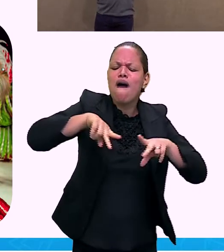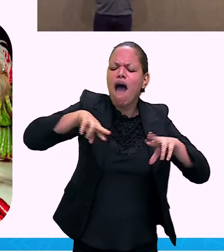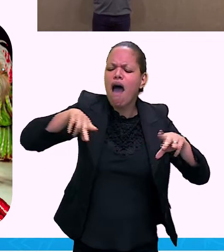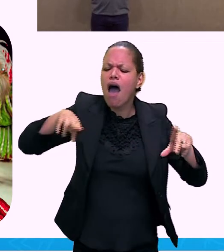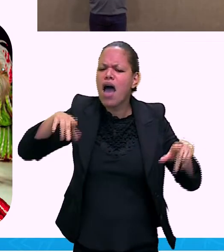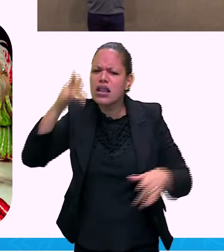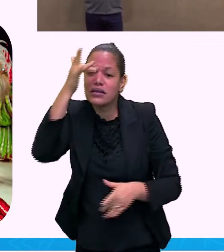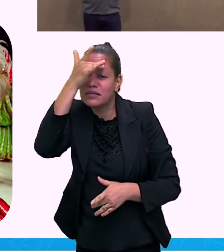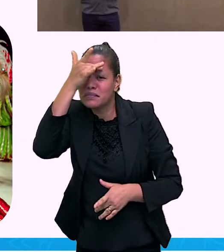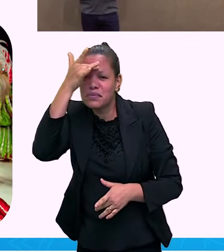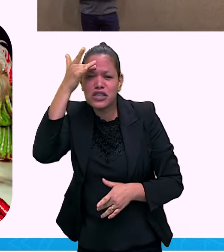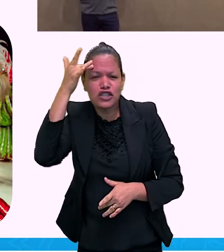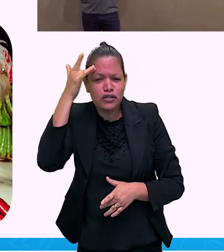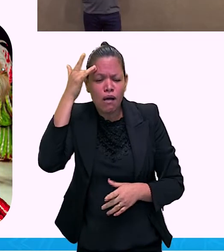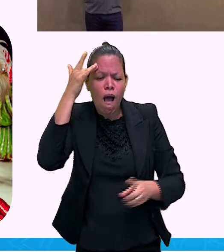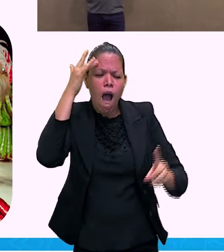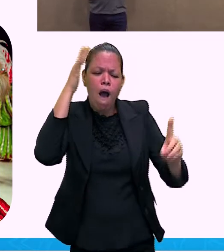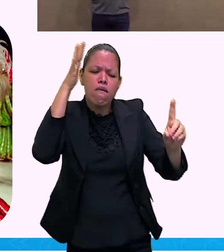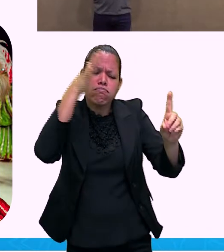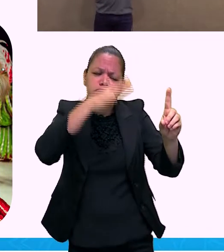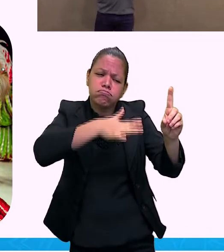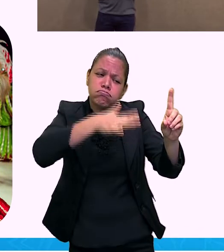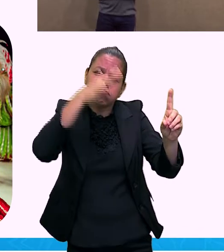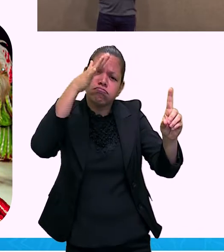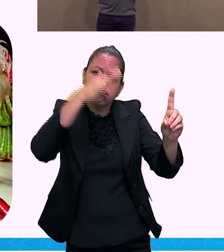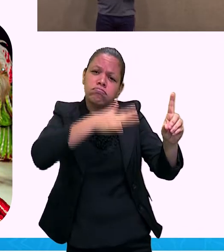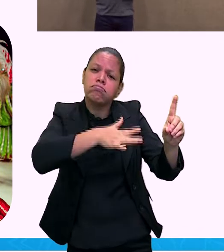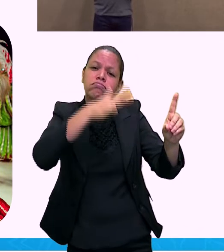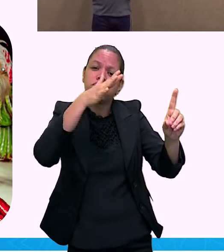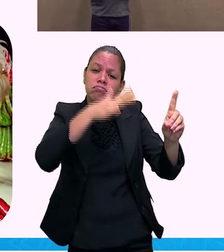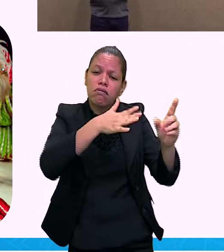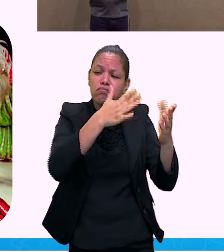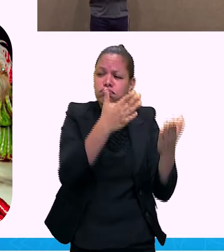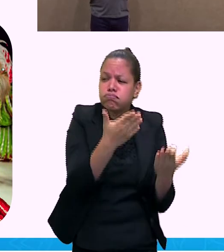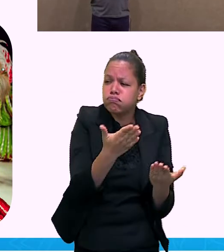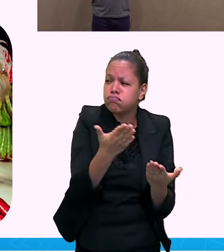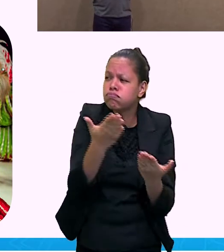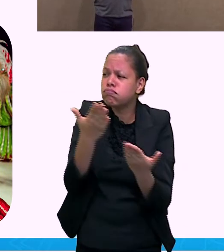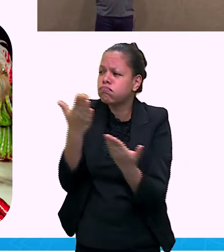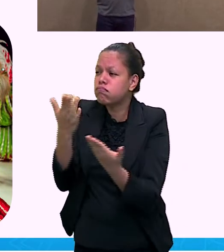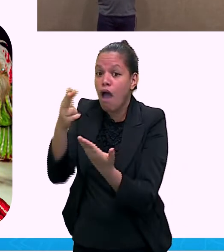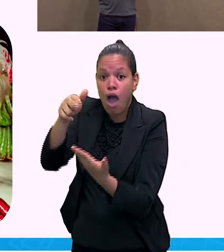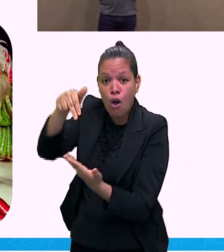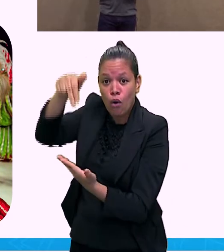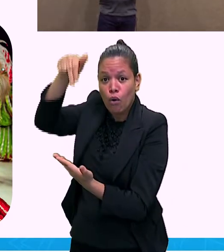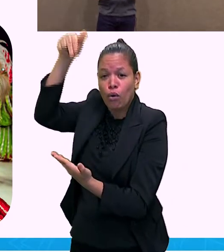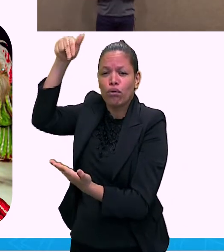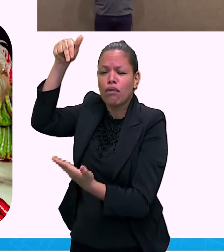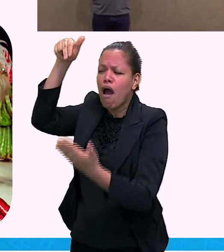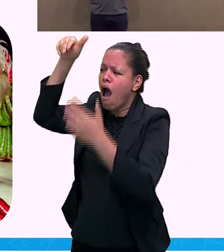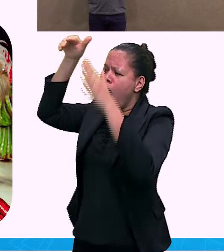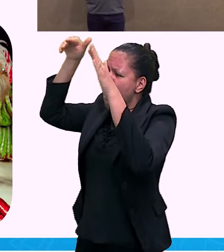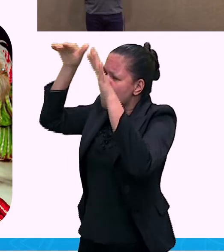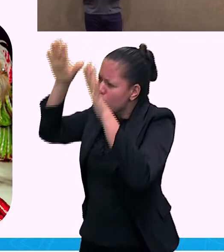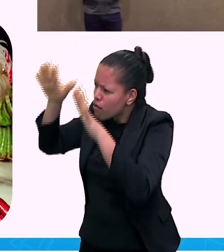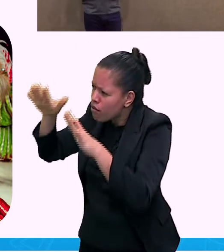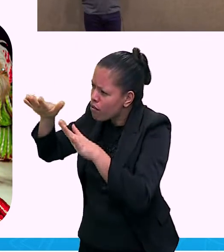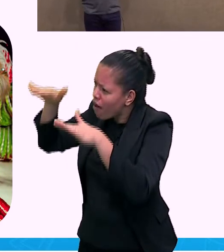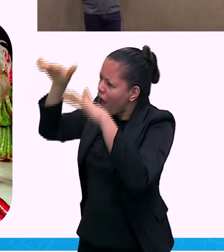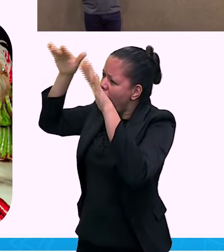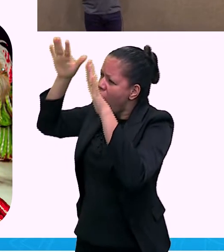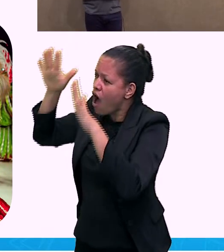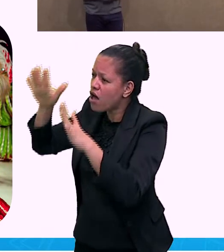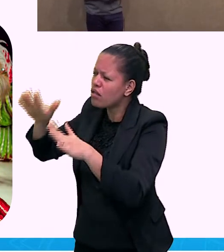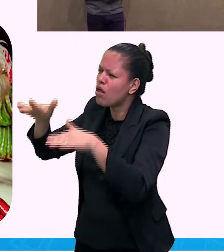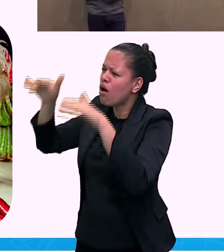pessoas, em devoção a Nazaré, vai até o norte fazer o quê? As suas devoções, as suas crenças, as